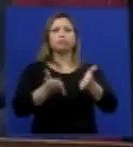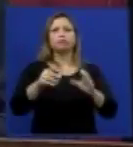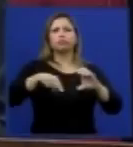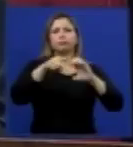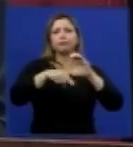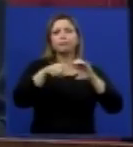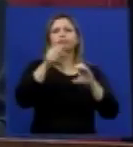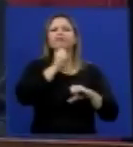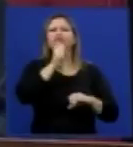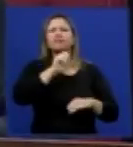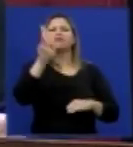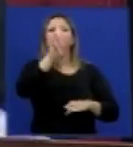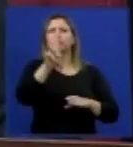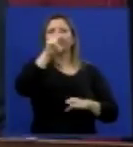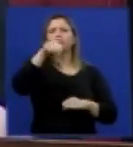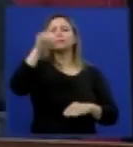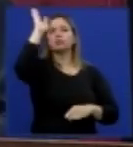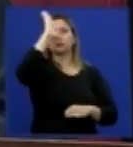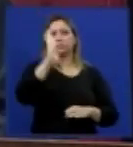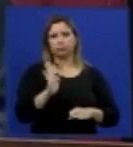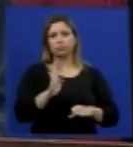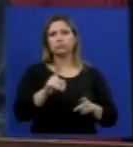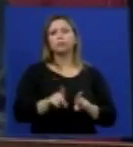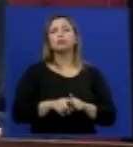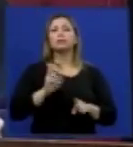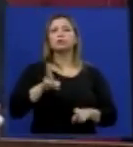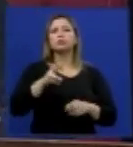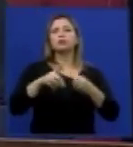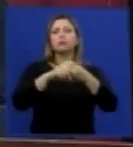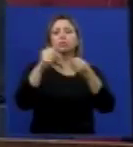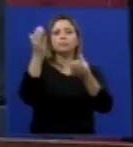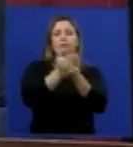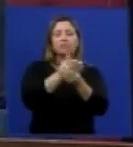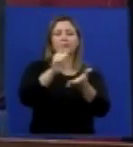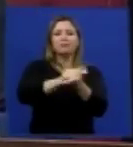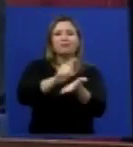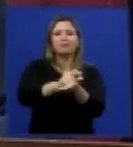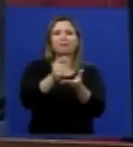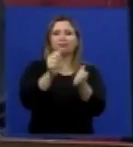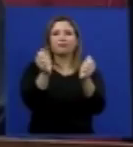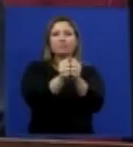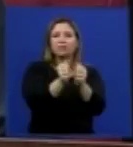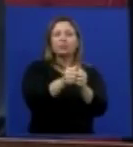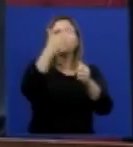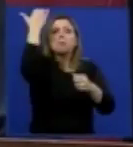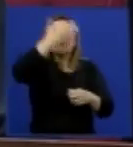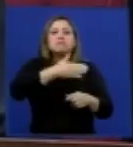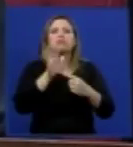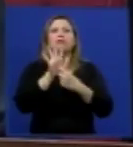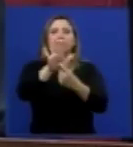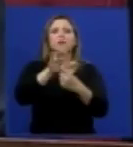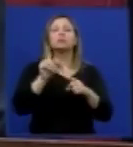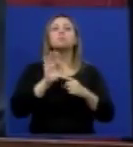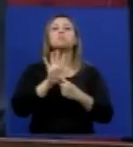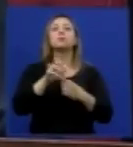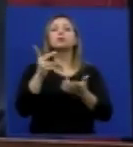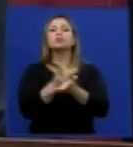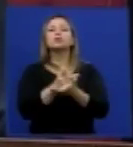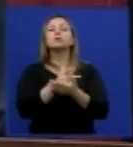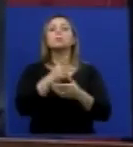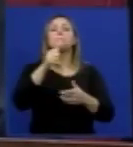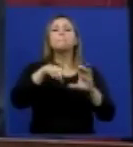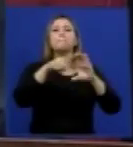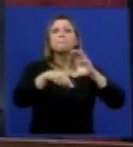na medida em que conferiu nova redação ao anexo 10 da Resolução CONAMA número 23, classificando os pneumáticos usados